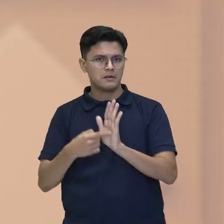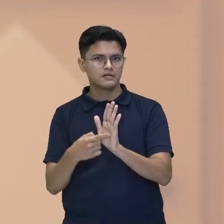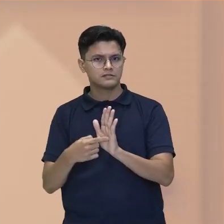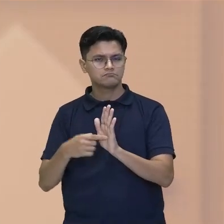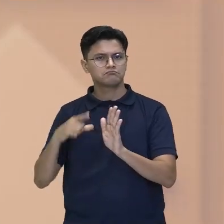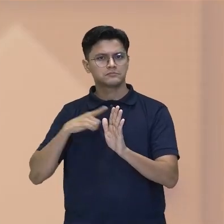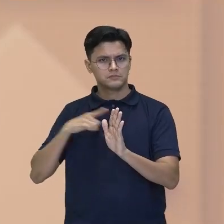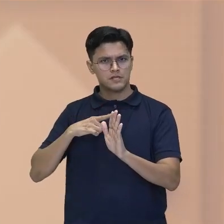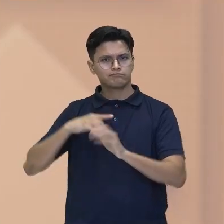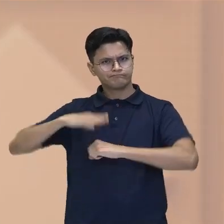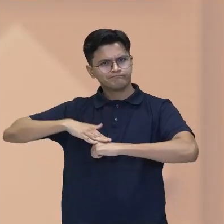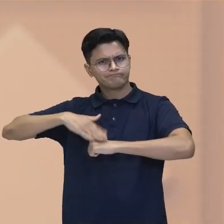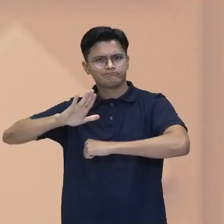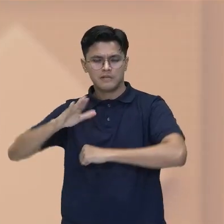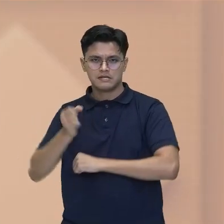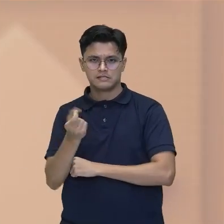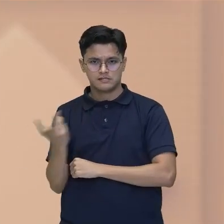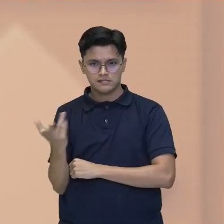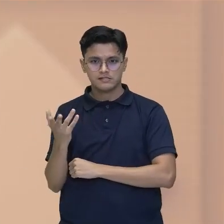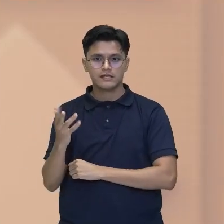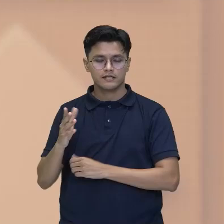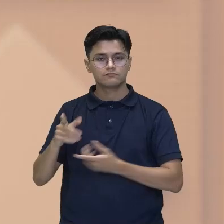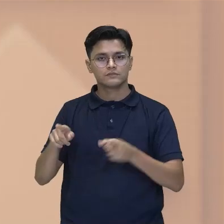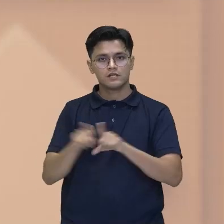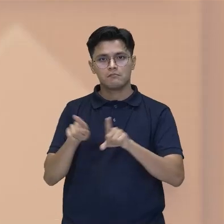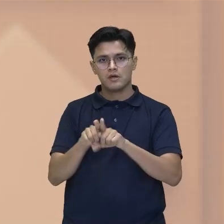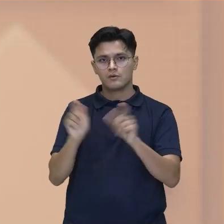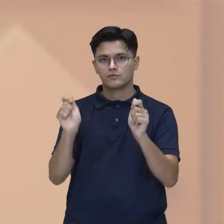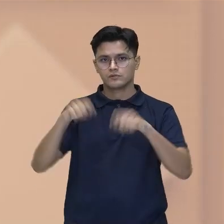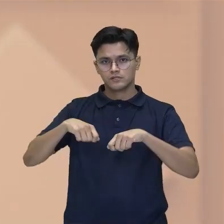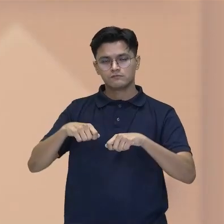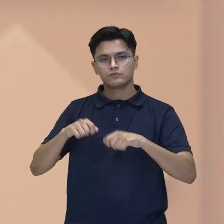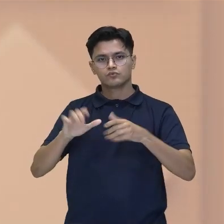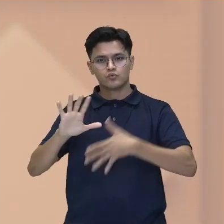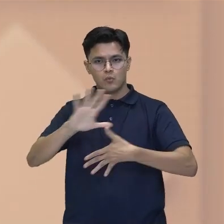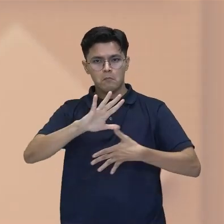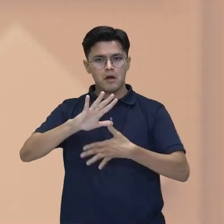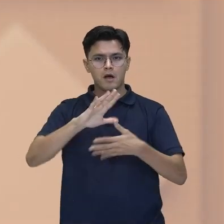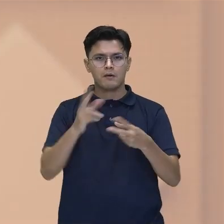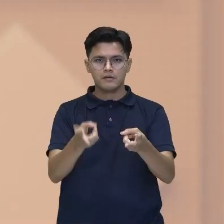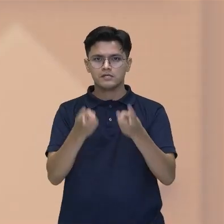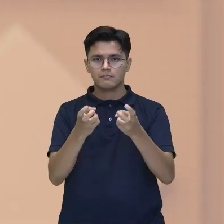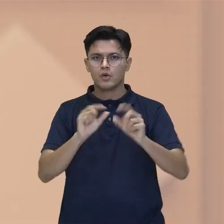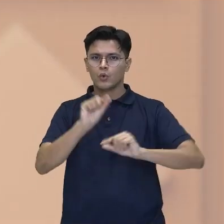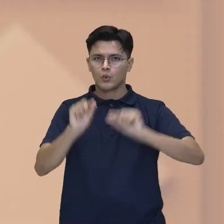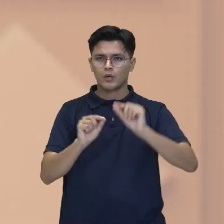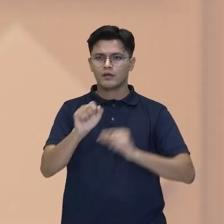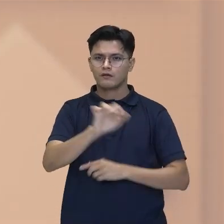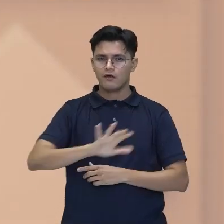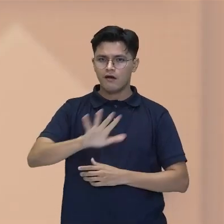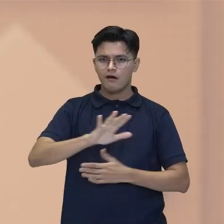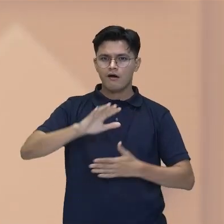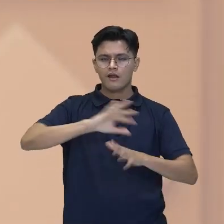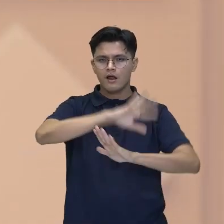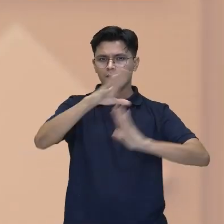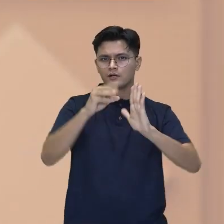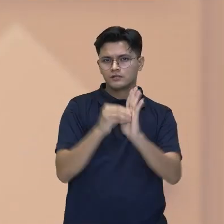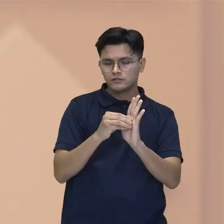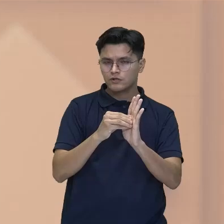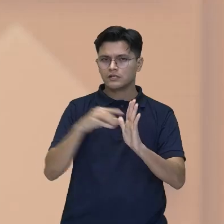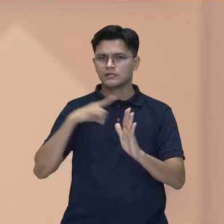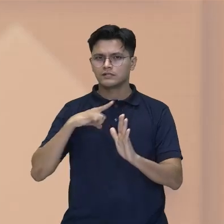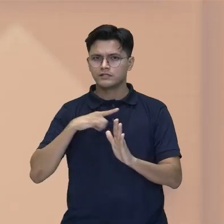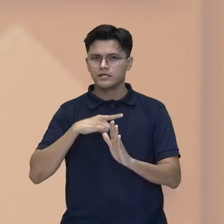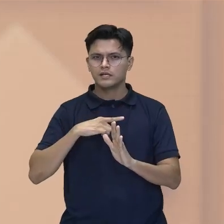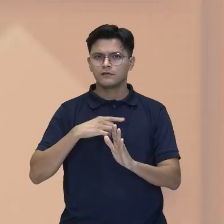marcante, né? E aí a gente verifica depois no nosso mapa, né, que na Amazônia nós não vamos ter, né, essa produção de café